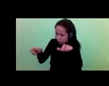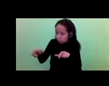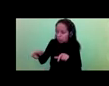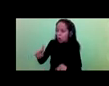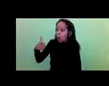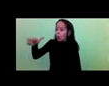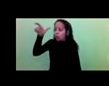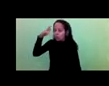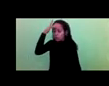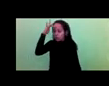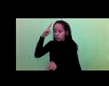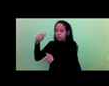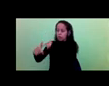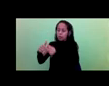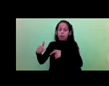está fazendo.